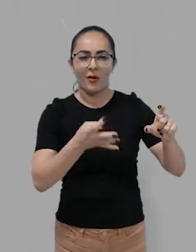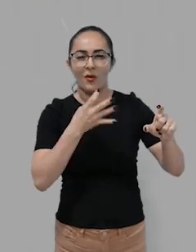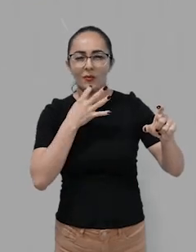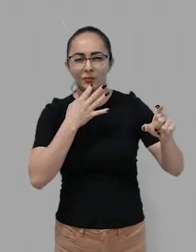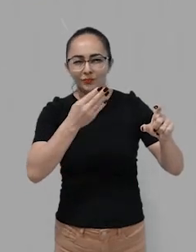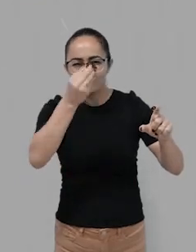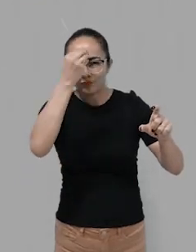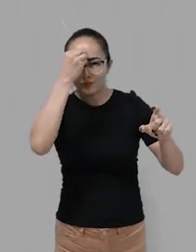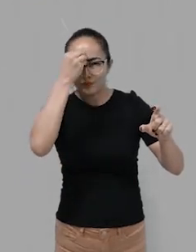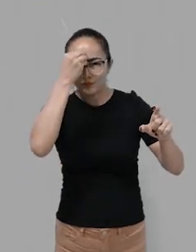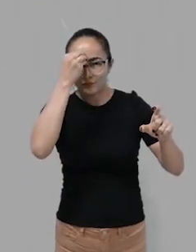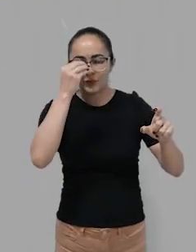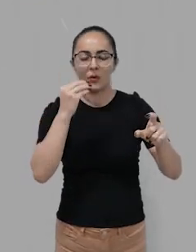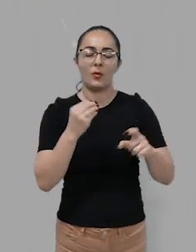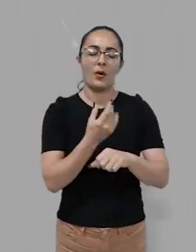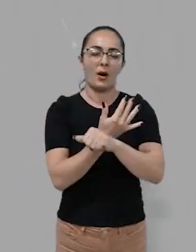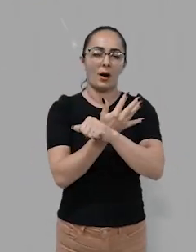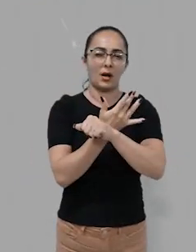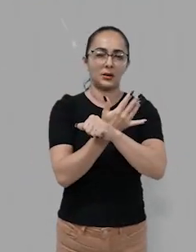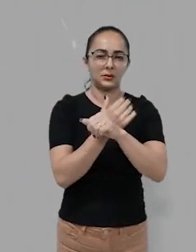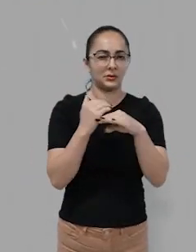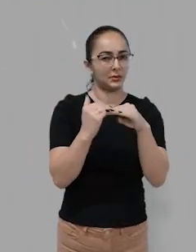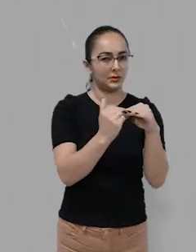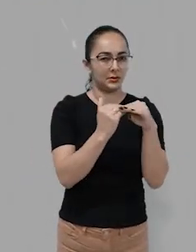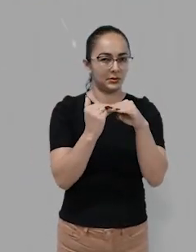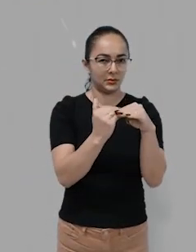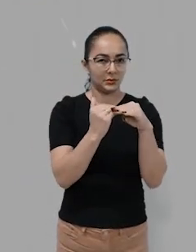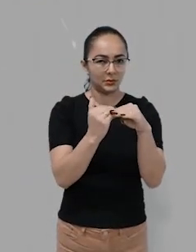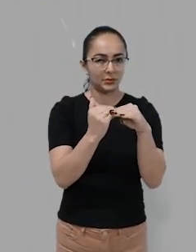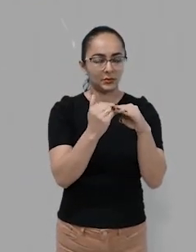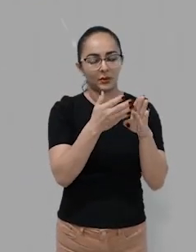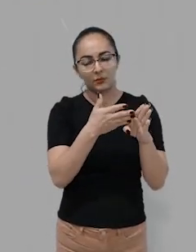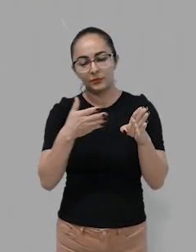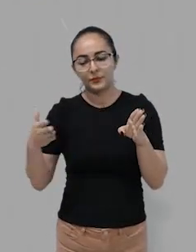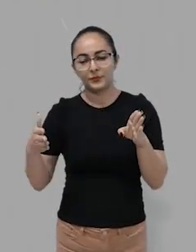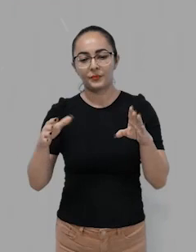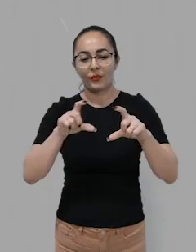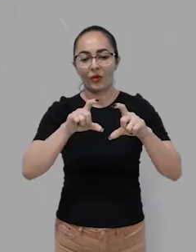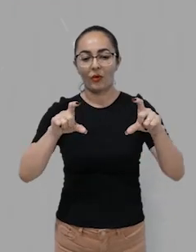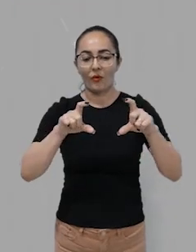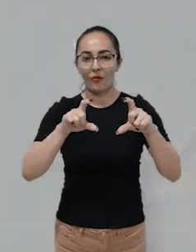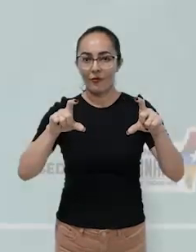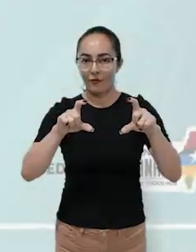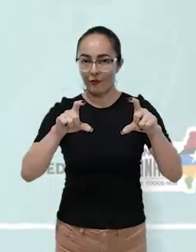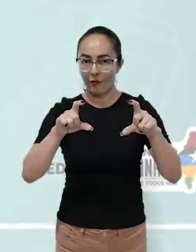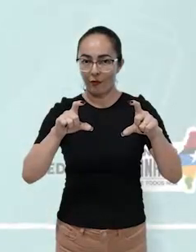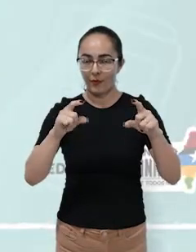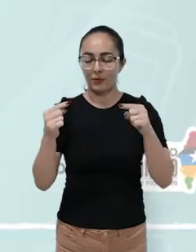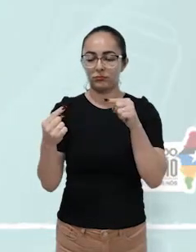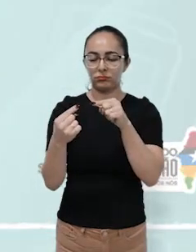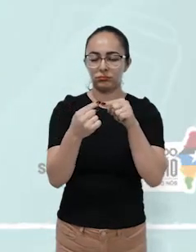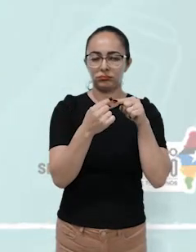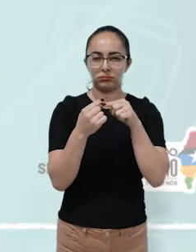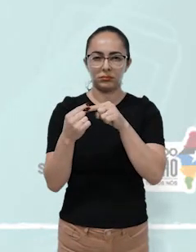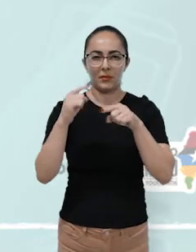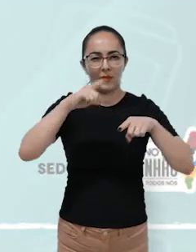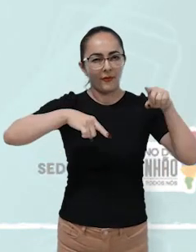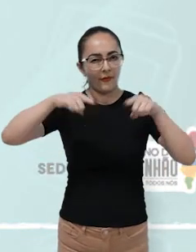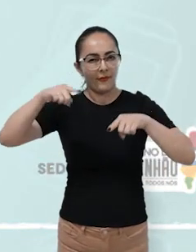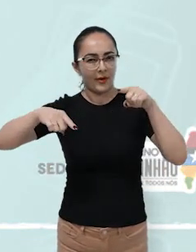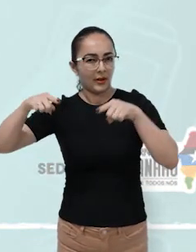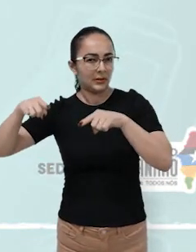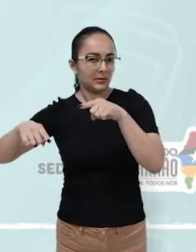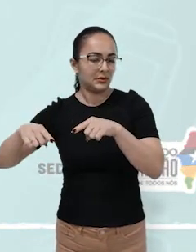esses ácidos padrão, a partir dessas fórmulas e de acordo com a variação do número